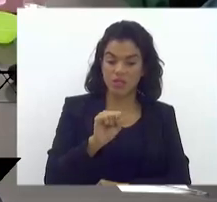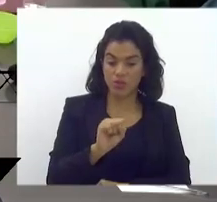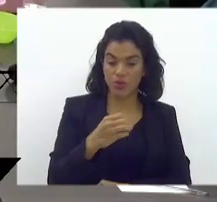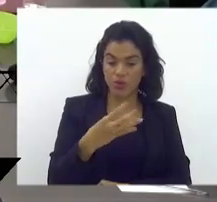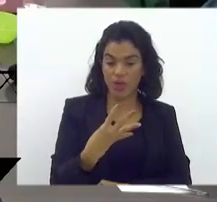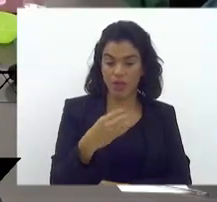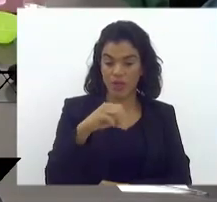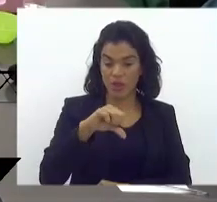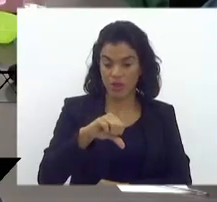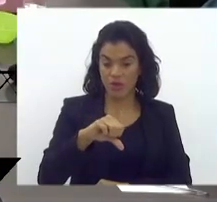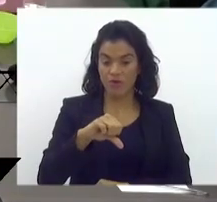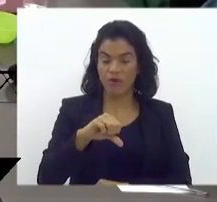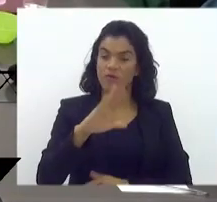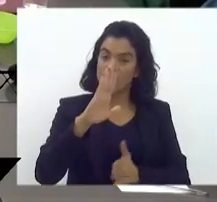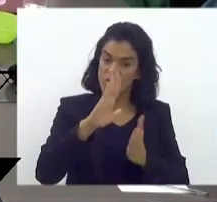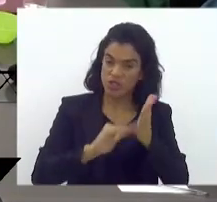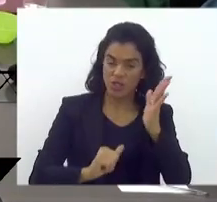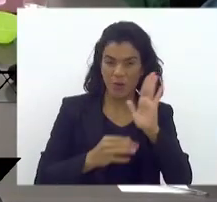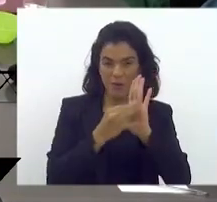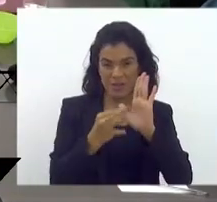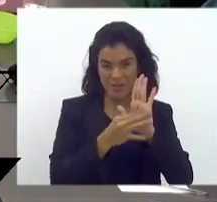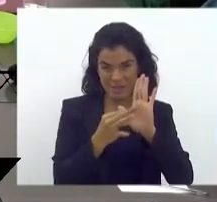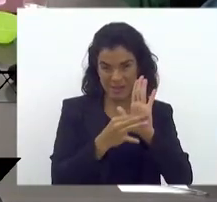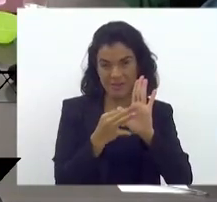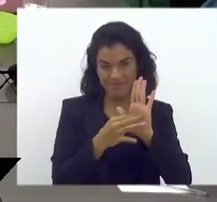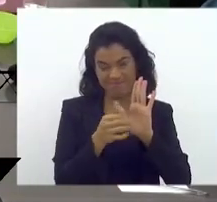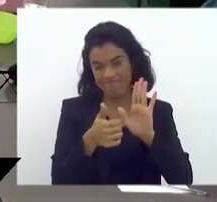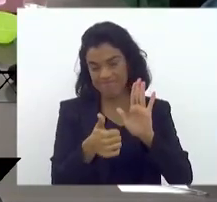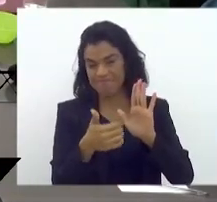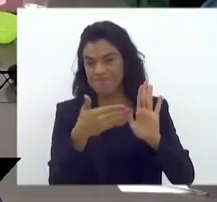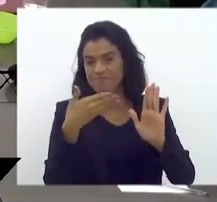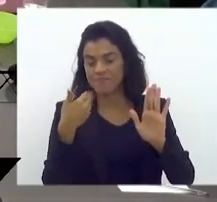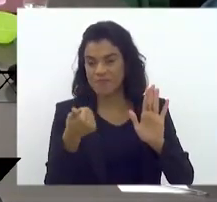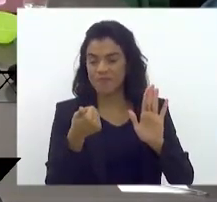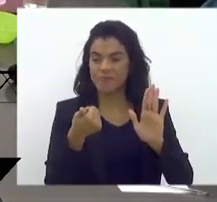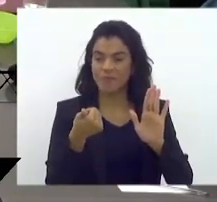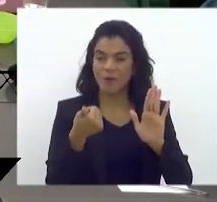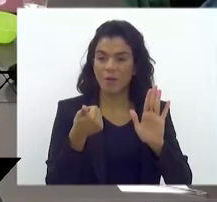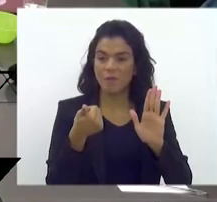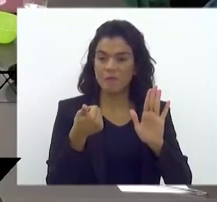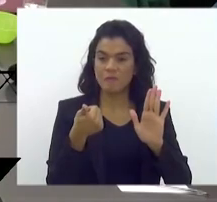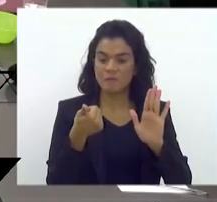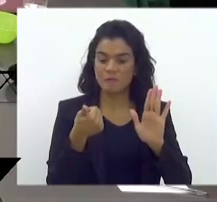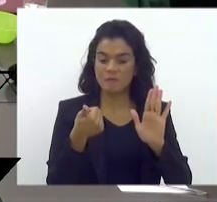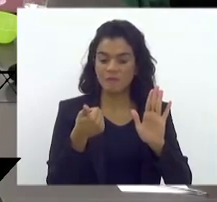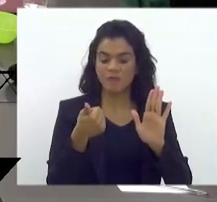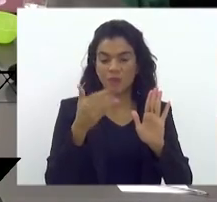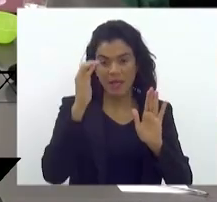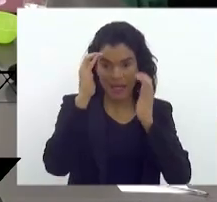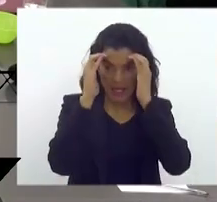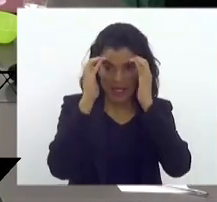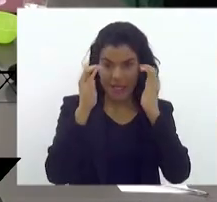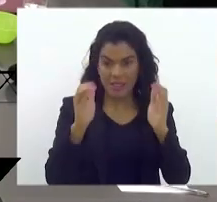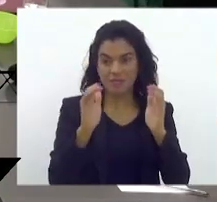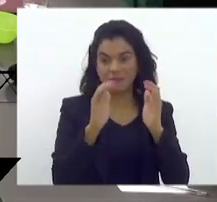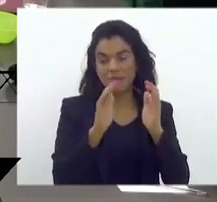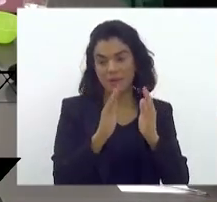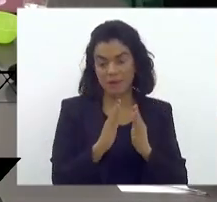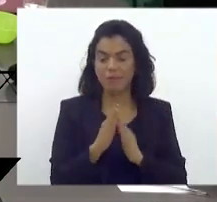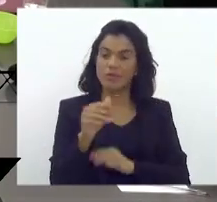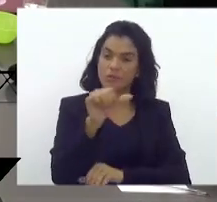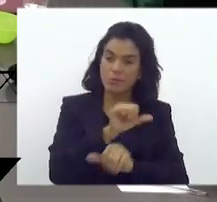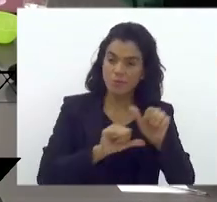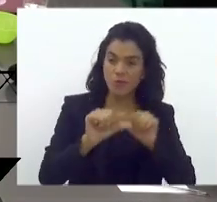vou retirar o meu parecer para que a gente possa, a partir aqui pela ordem do deputado Luiz Paulo, a gente possa